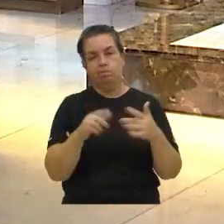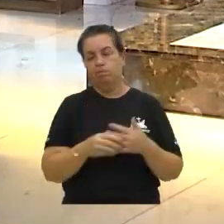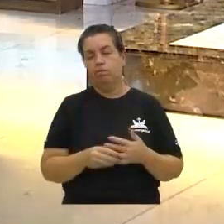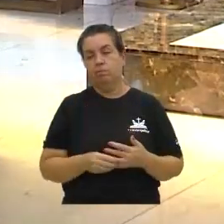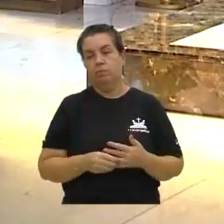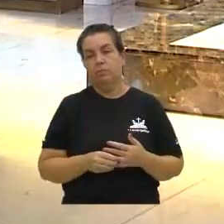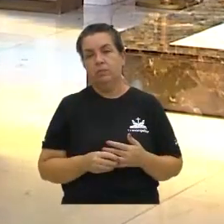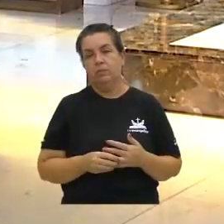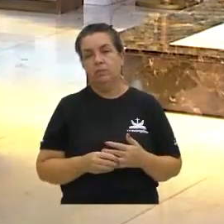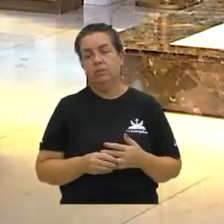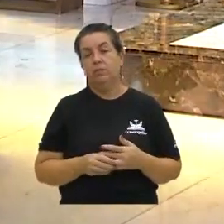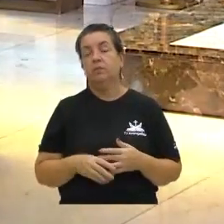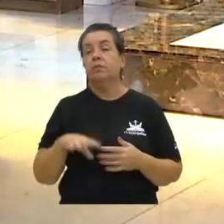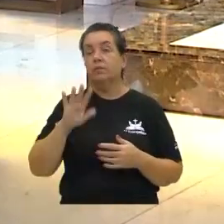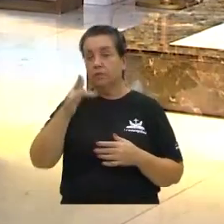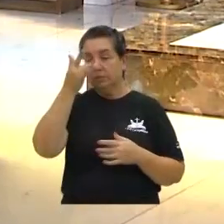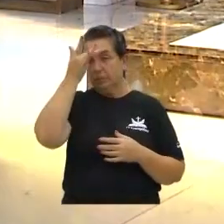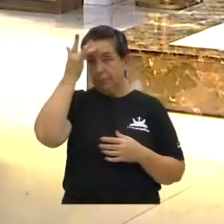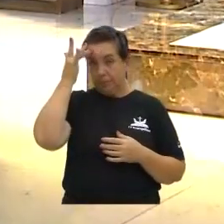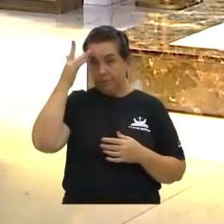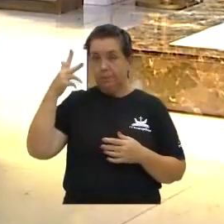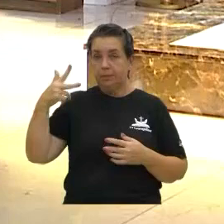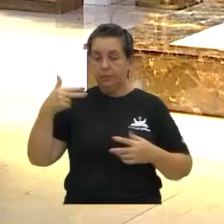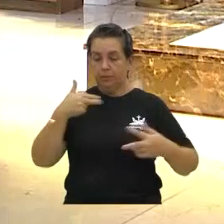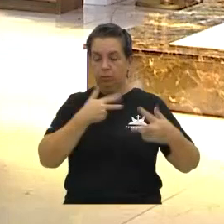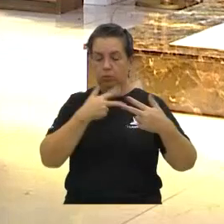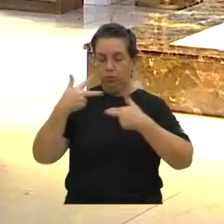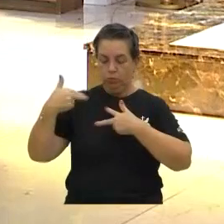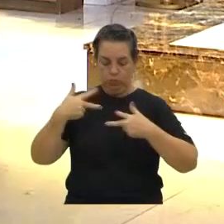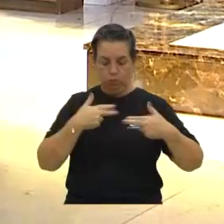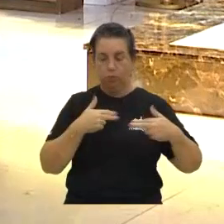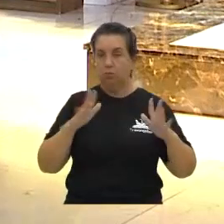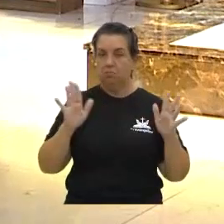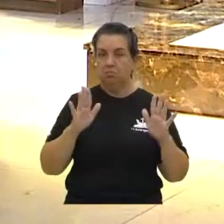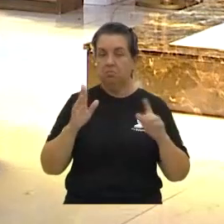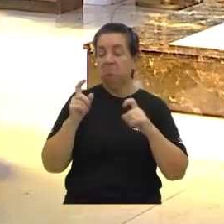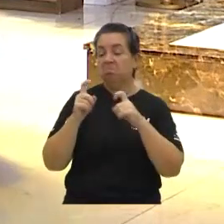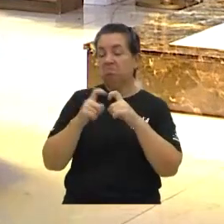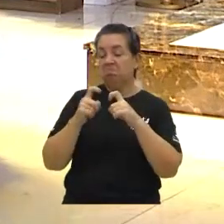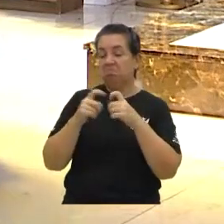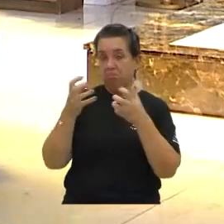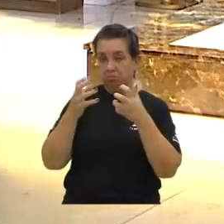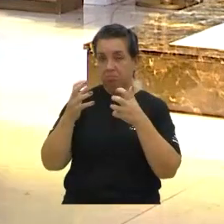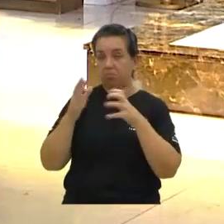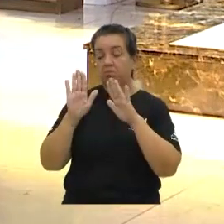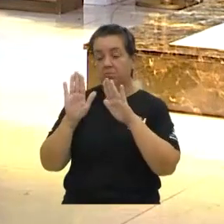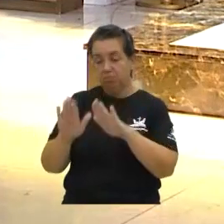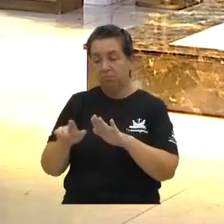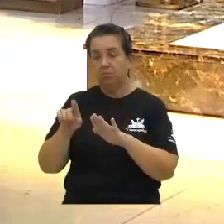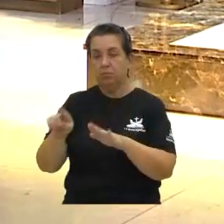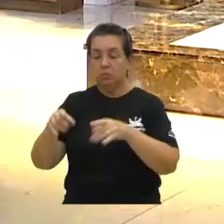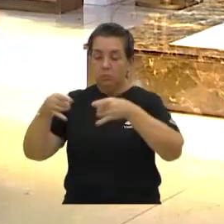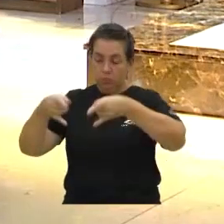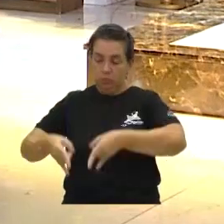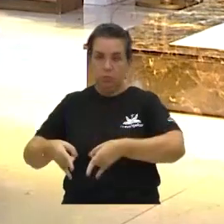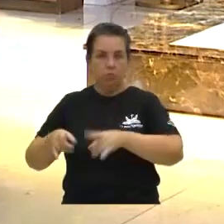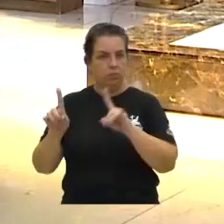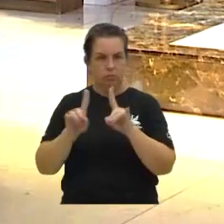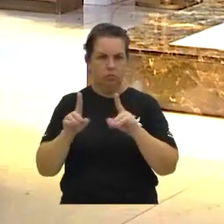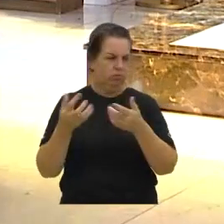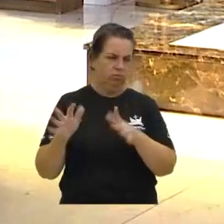Assim que uma pessoa faz uma cirurgia, nenhum médico quer que a pessoa fique muitos dias de cama, é ou